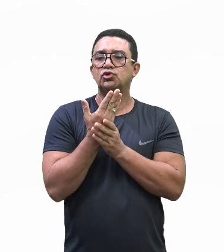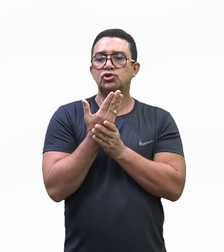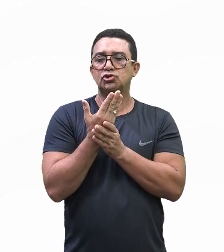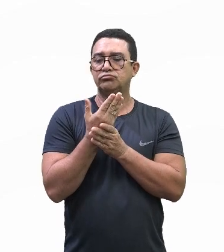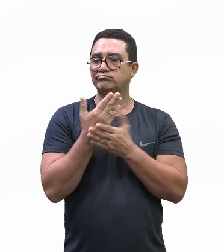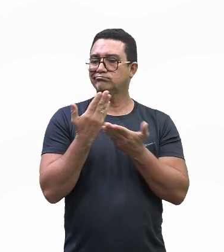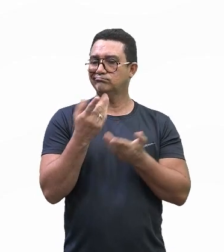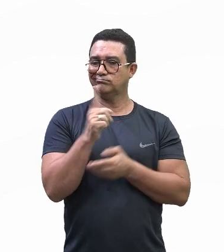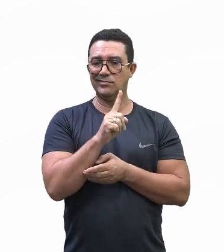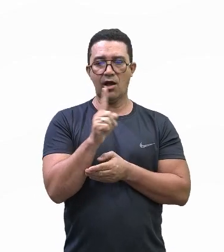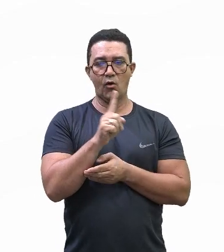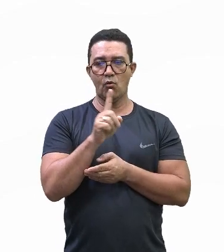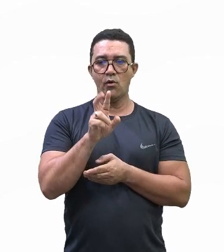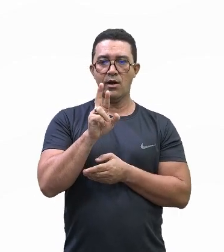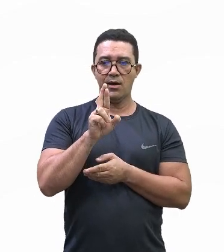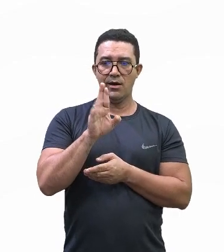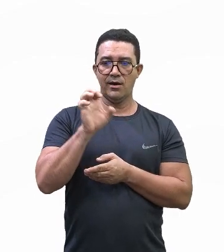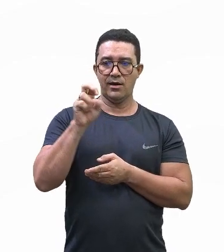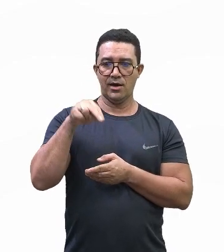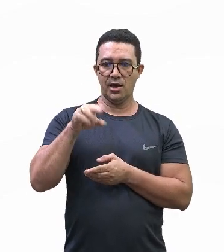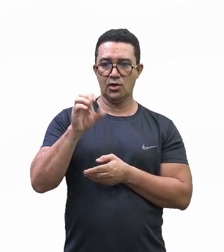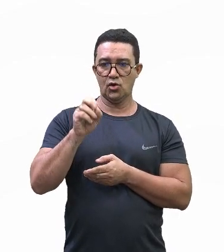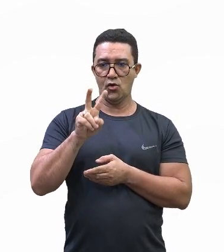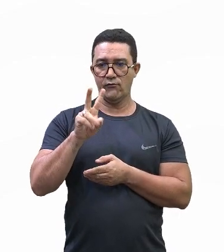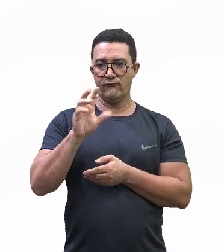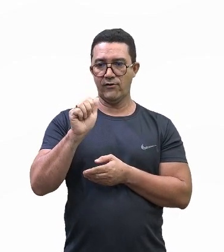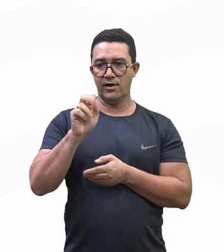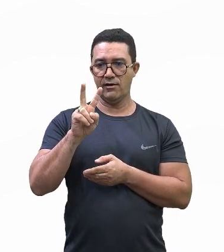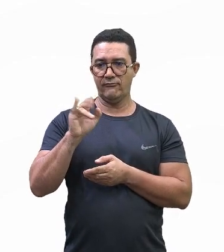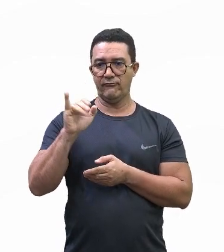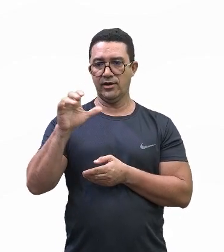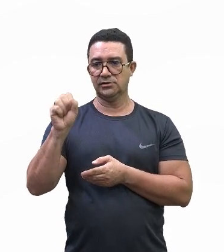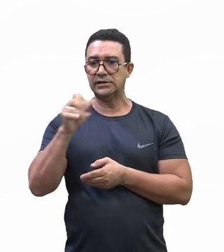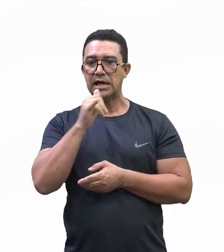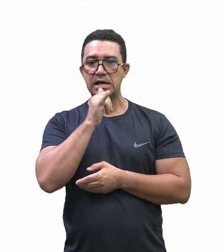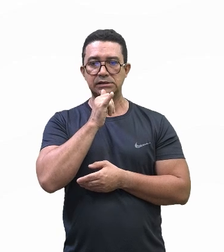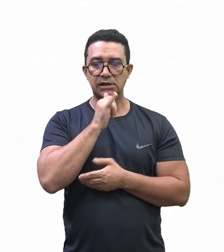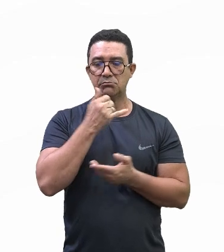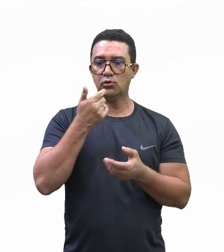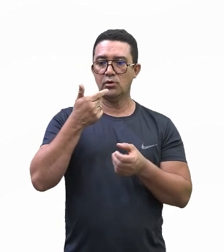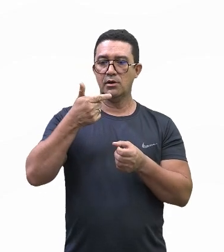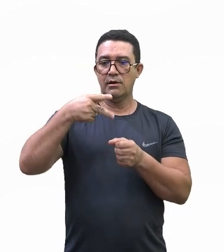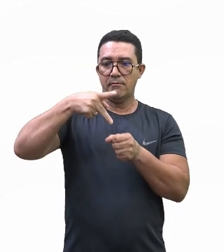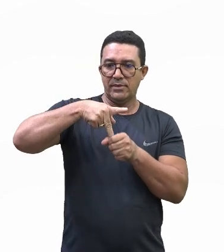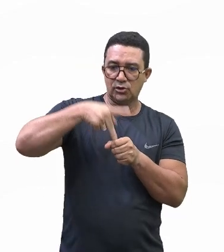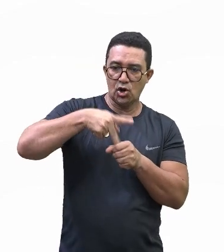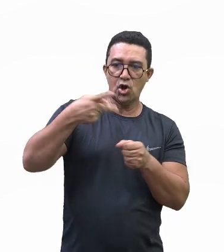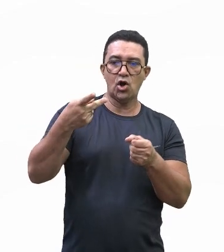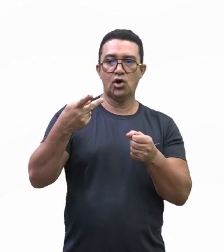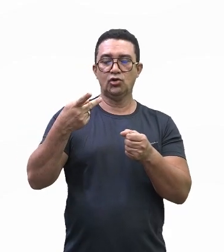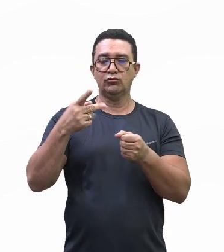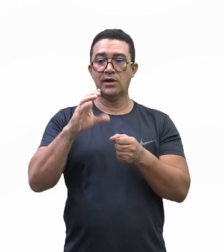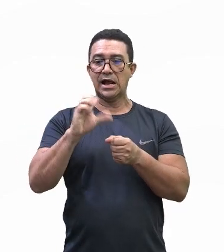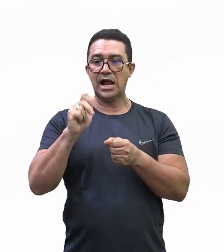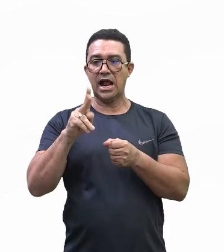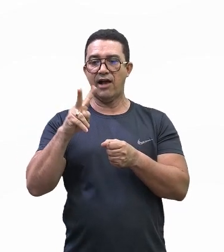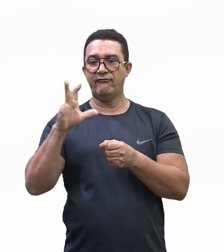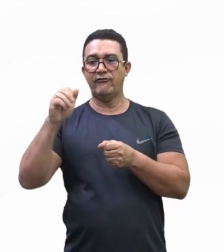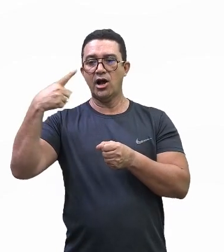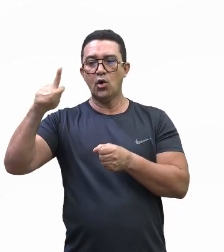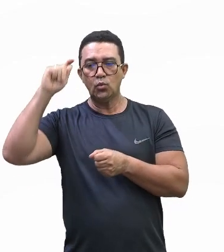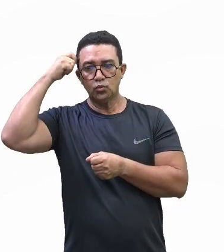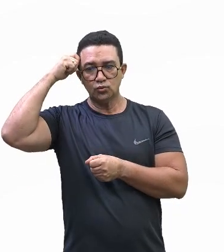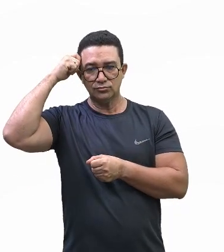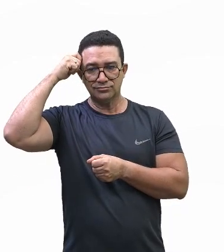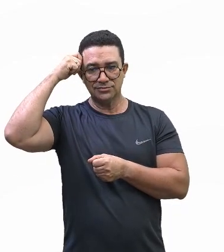os provenientes dos combustíveis fósseis, né, como é o caso do petróleo, do carvão, a